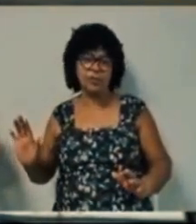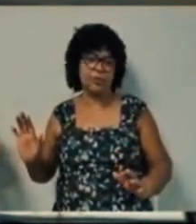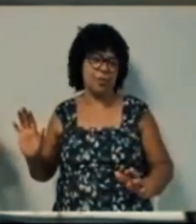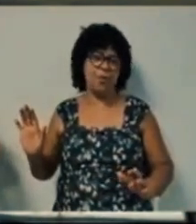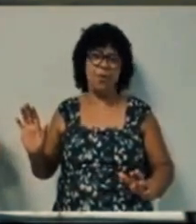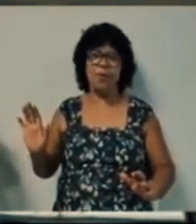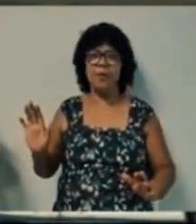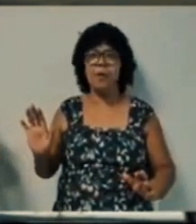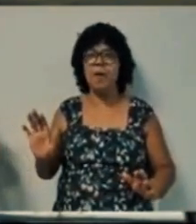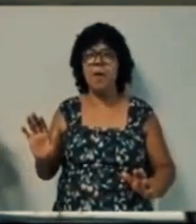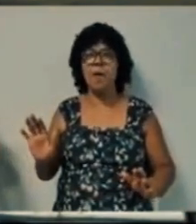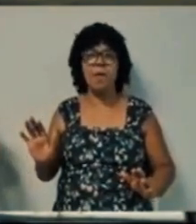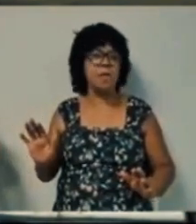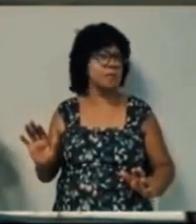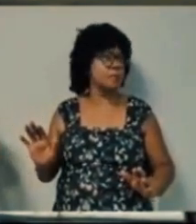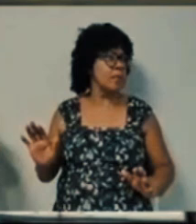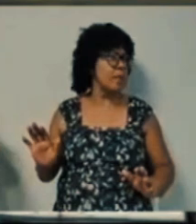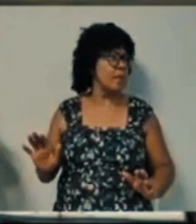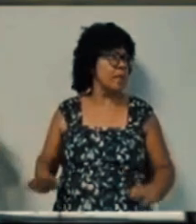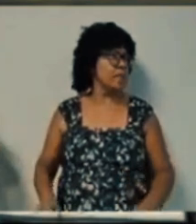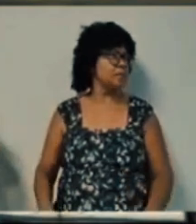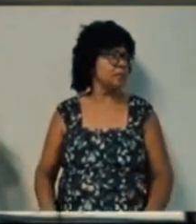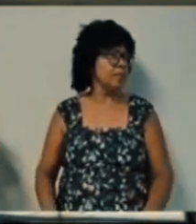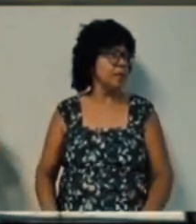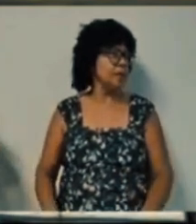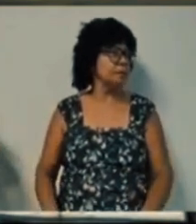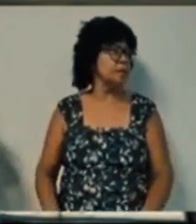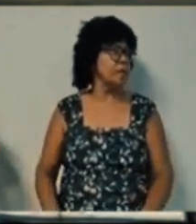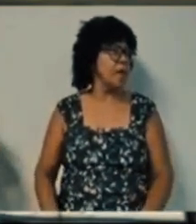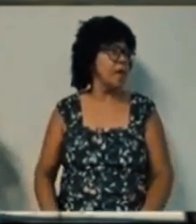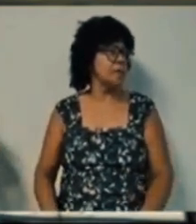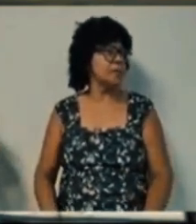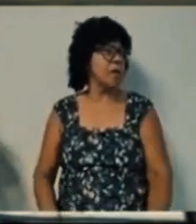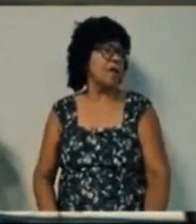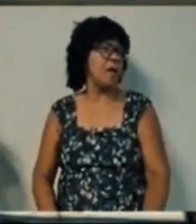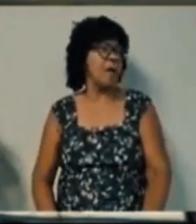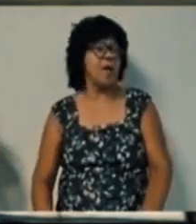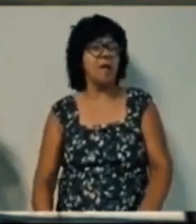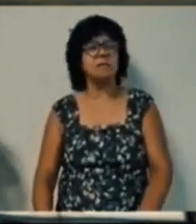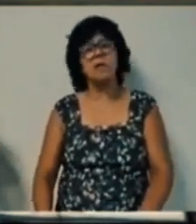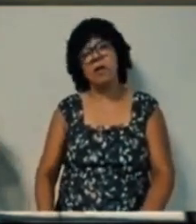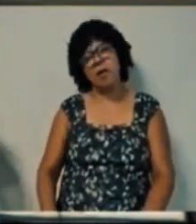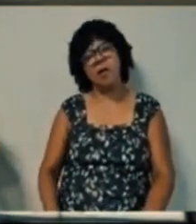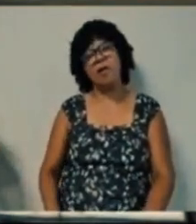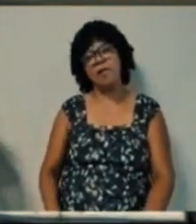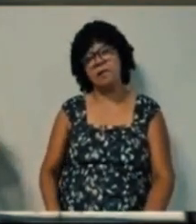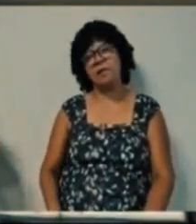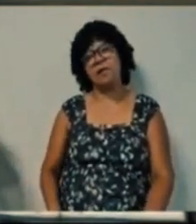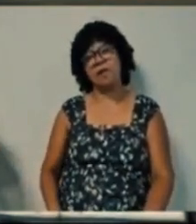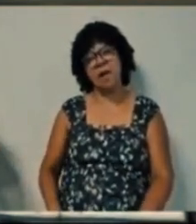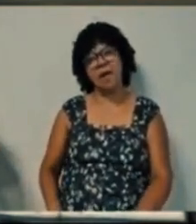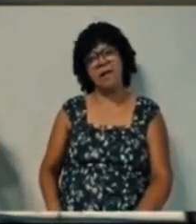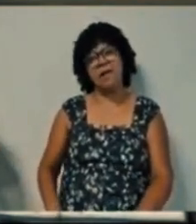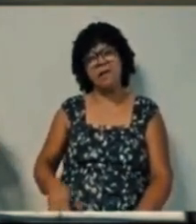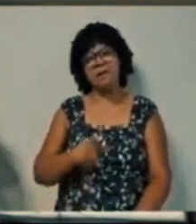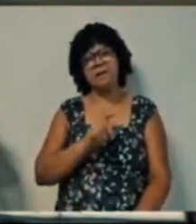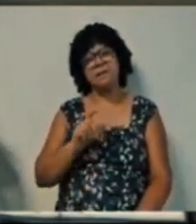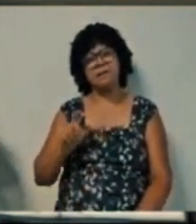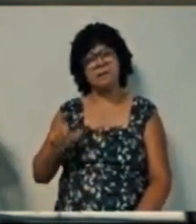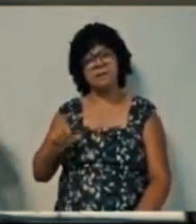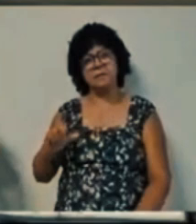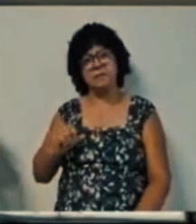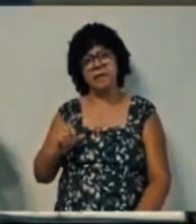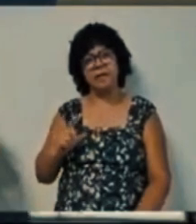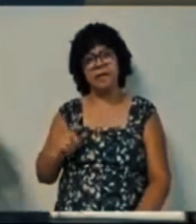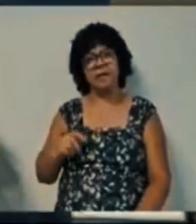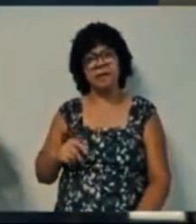7 filhos de Cefas começaram a ver que aquilo parecia que dava popularidade. Mas evangelho não